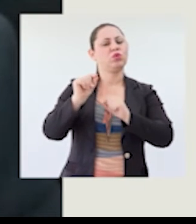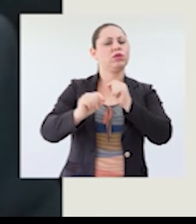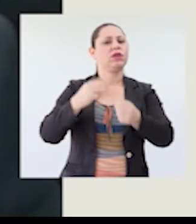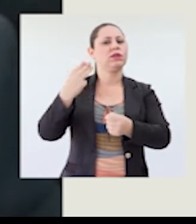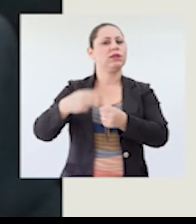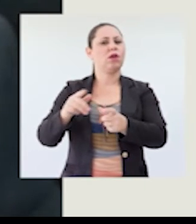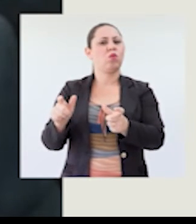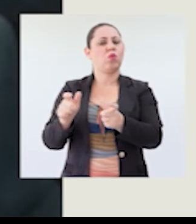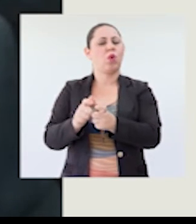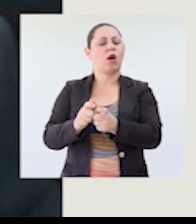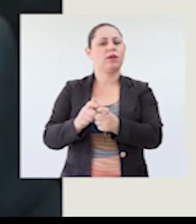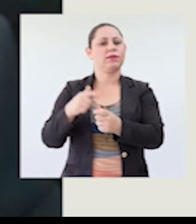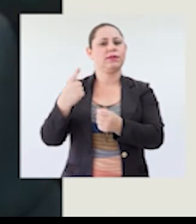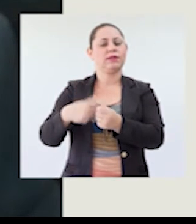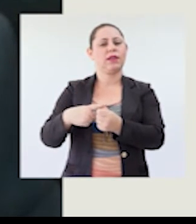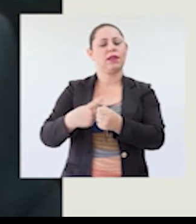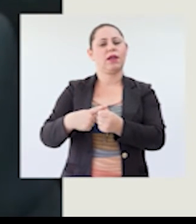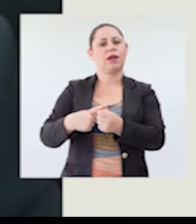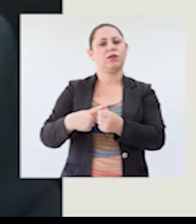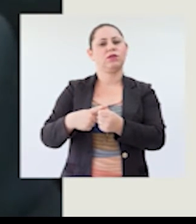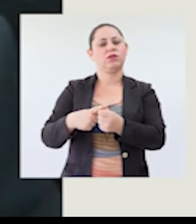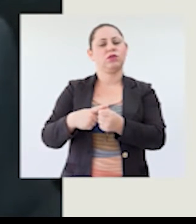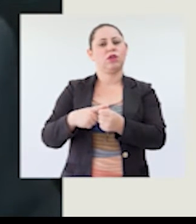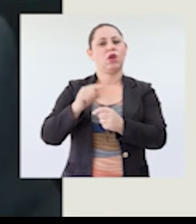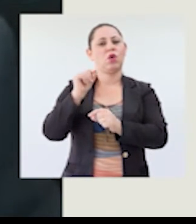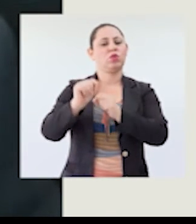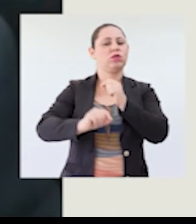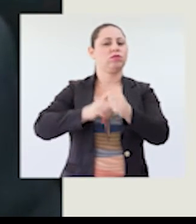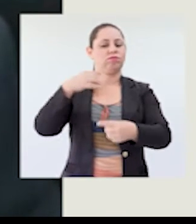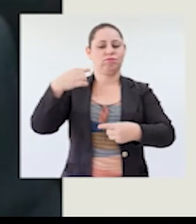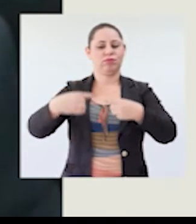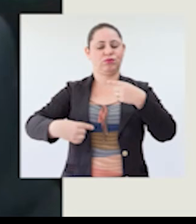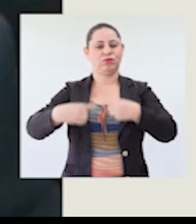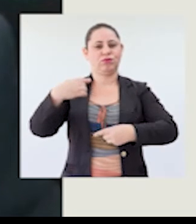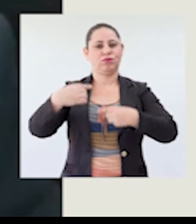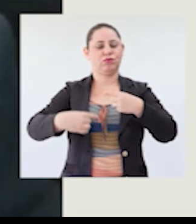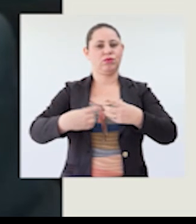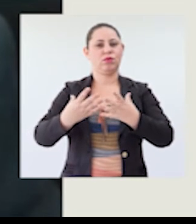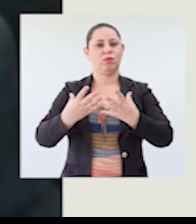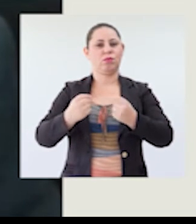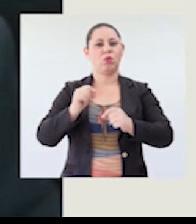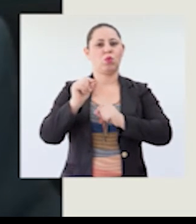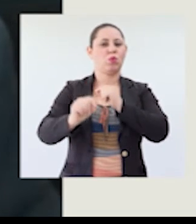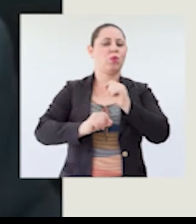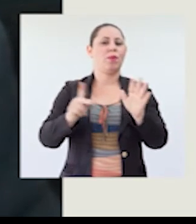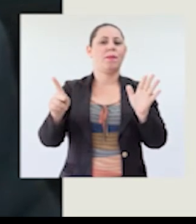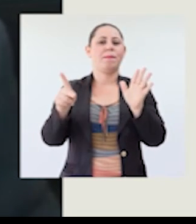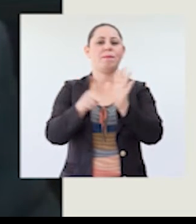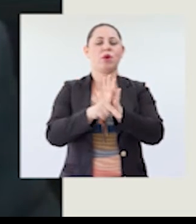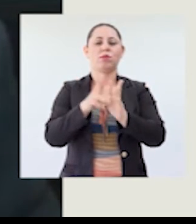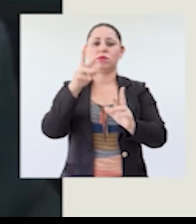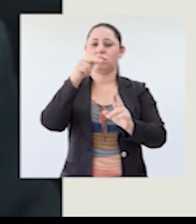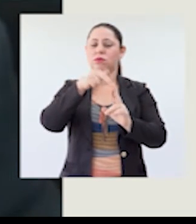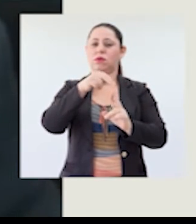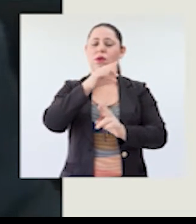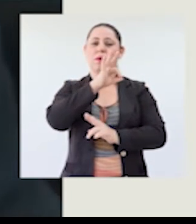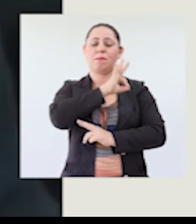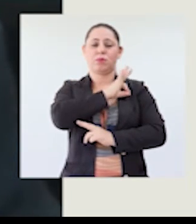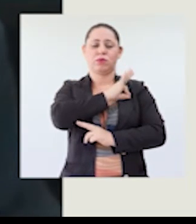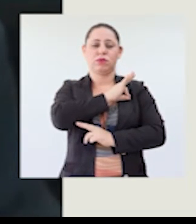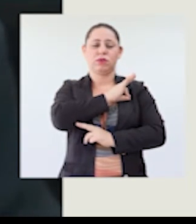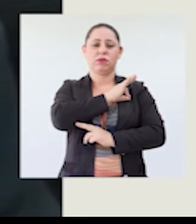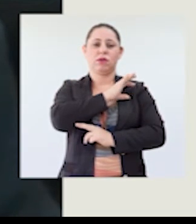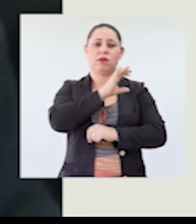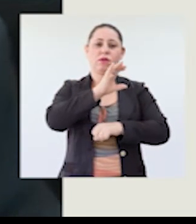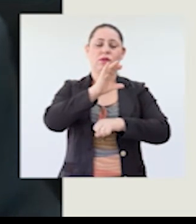algumas cidades que são mais críticas, que foram objeto de discussão, não só por parte dos representantes da Polícia Civil, como do